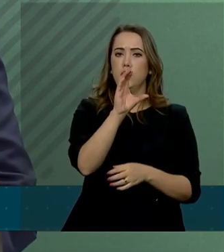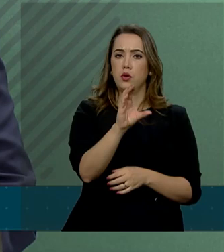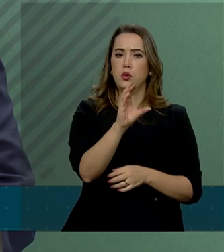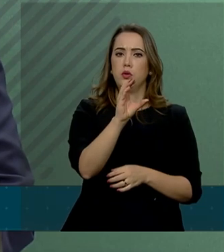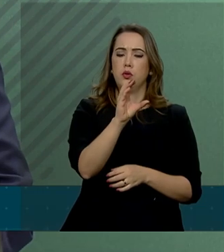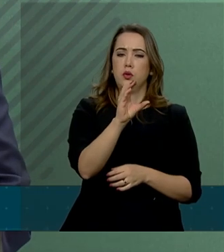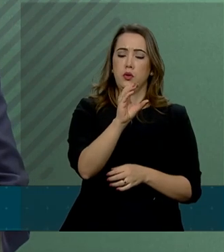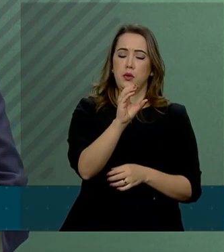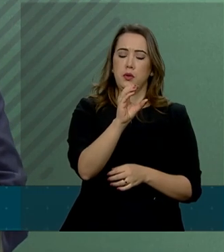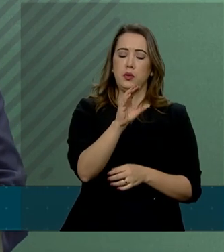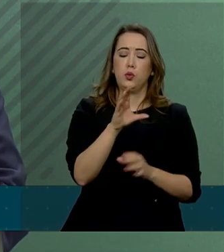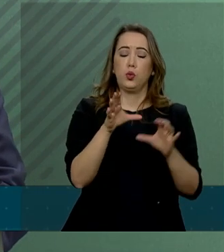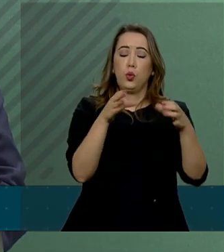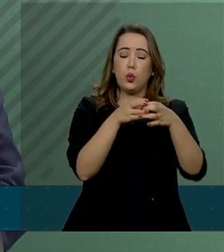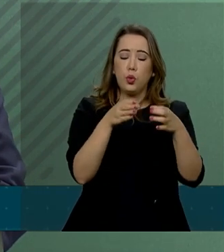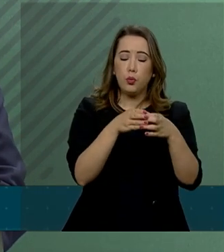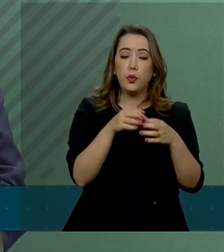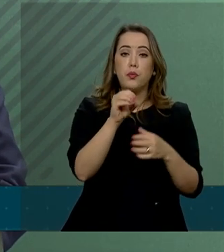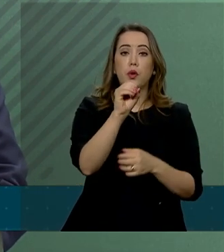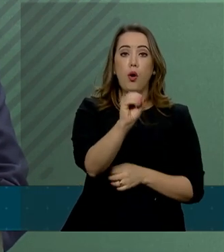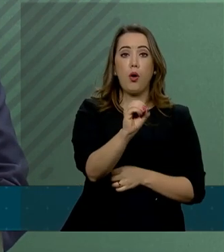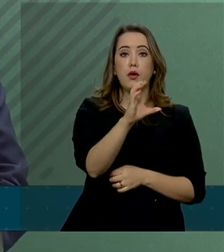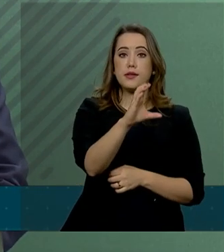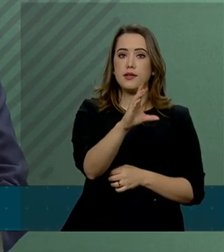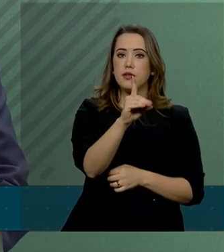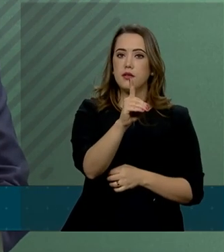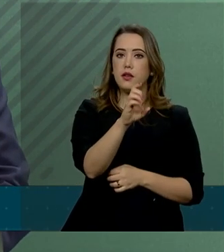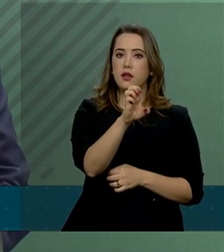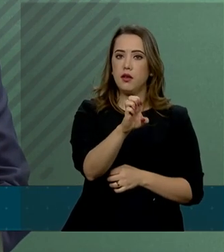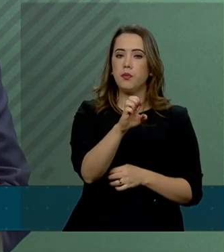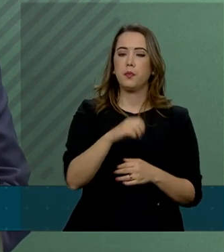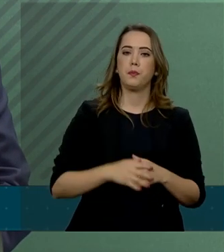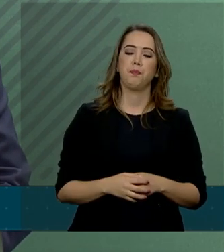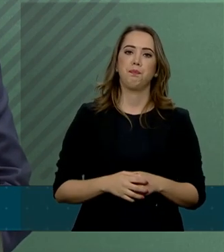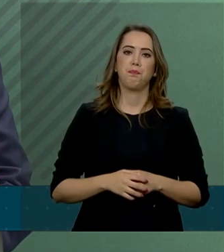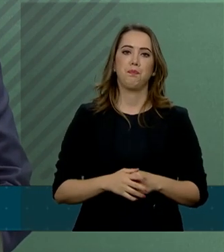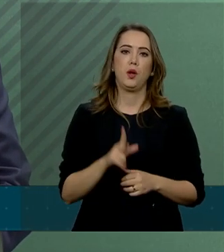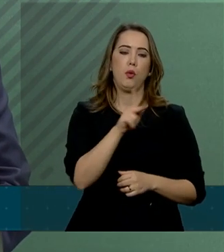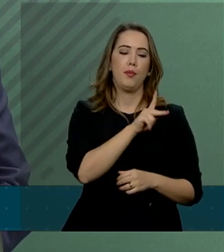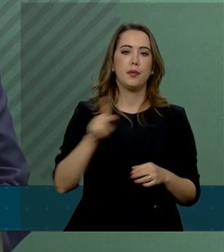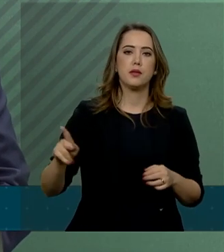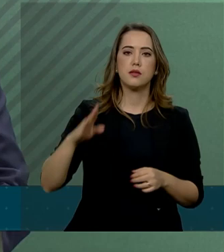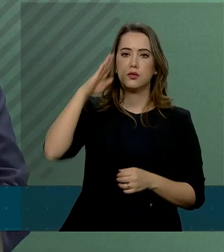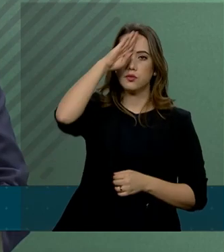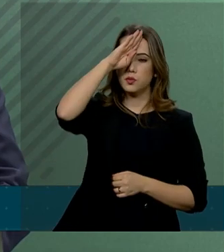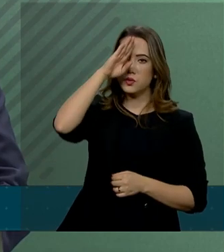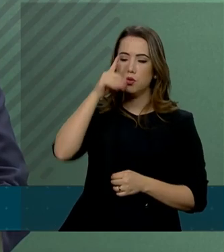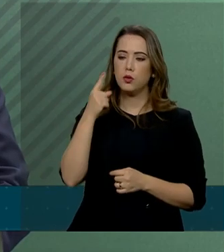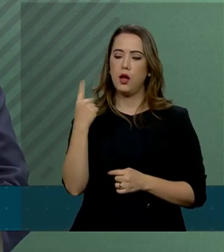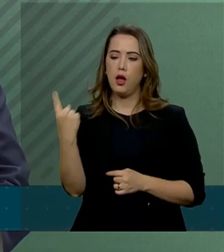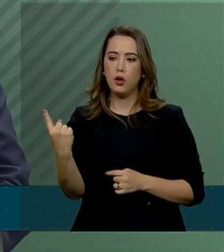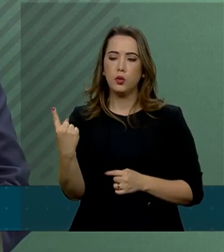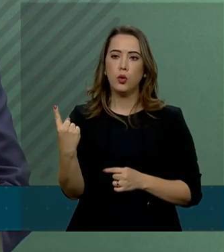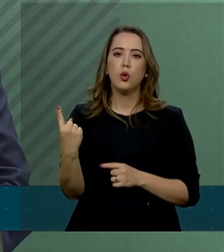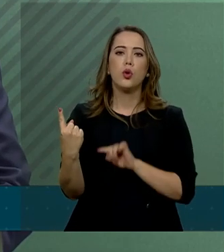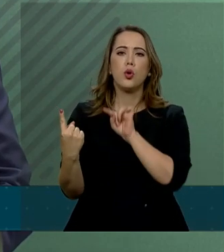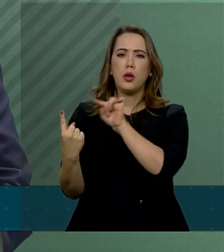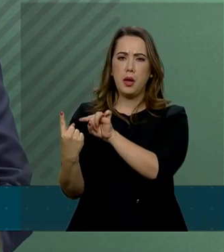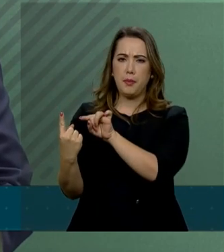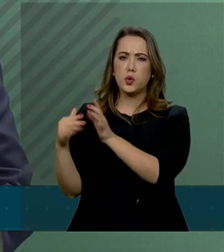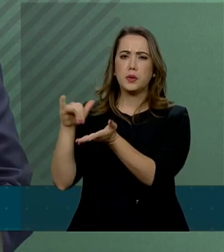econômico oecd presidente bolsonaro e o secretário ross